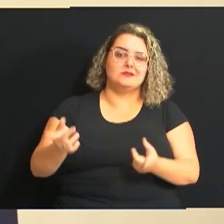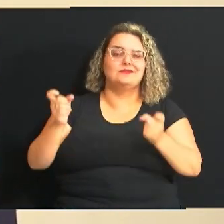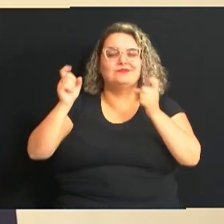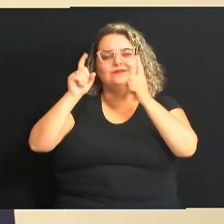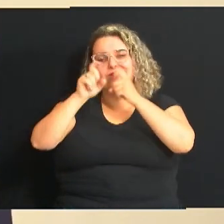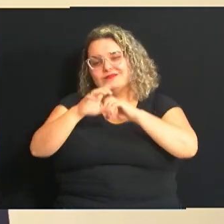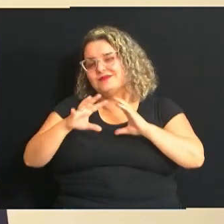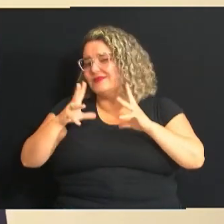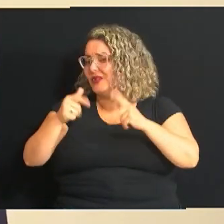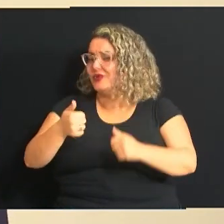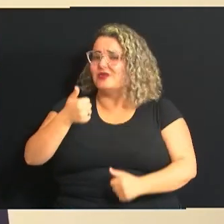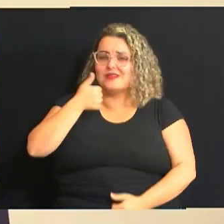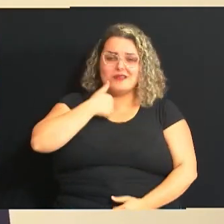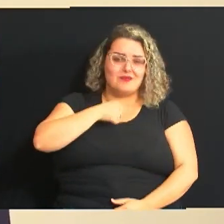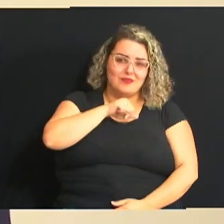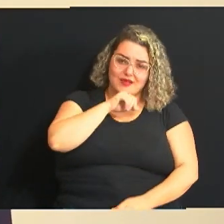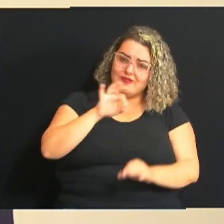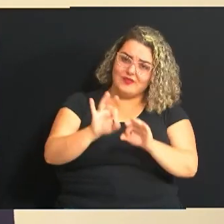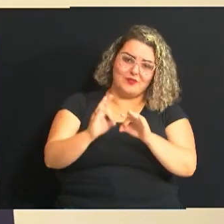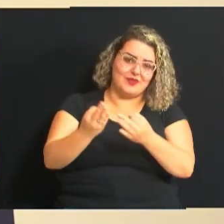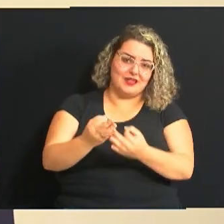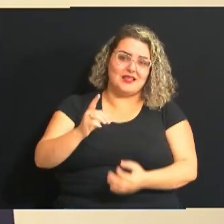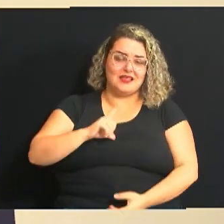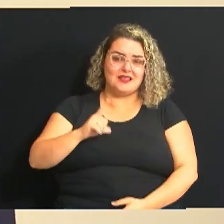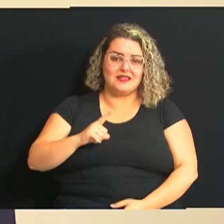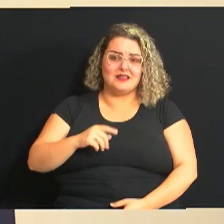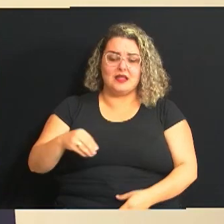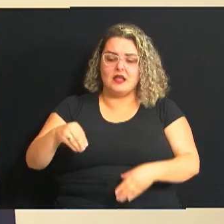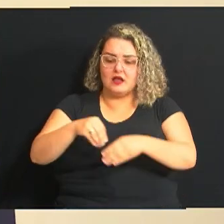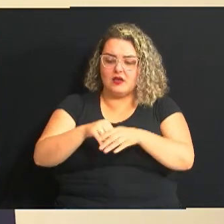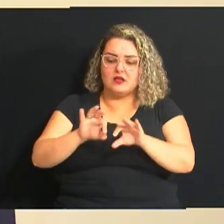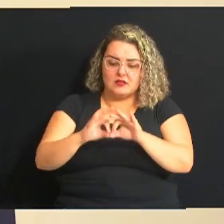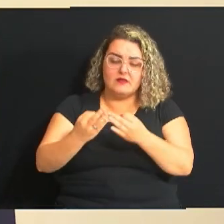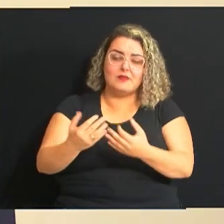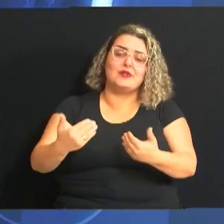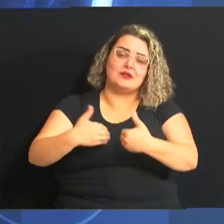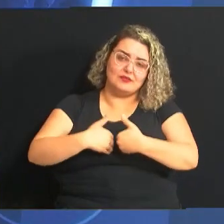essas mães, essas famílias que têm as pessoas com o autismo.